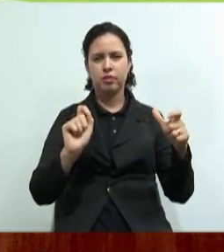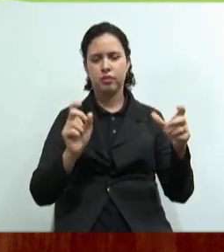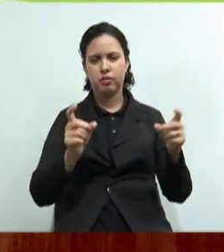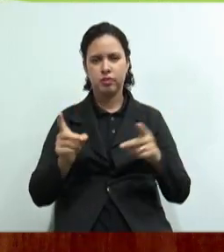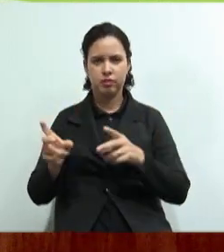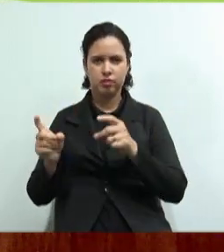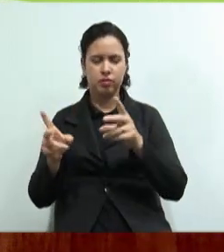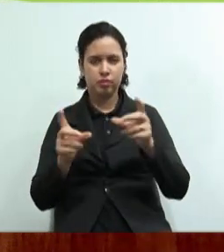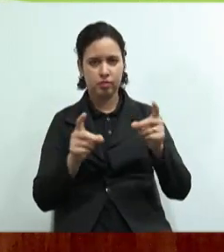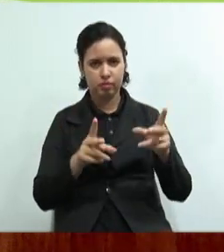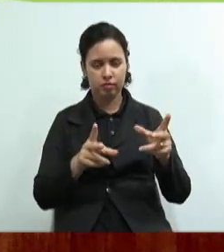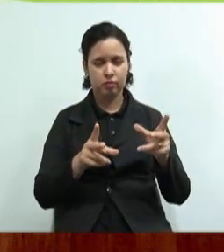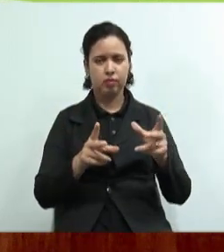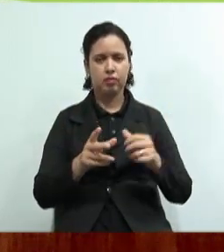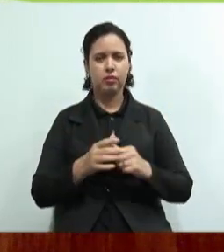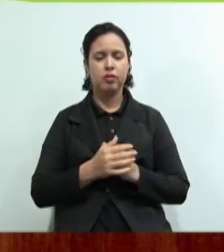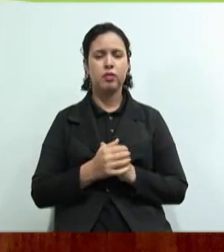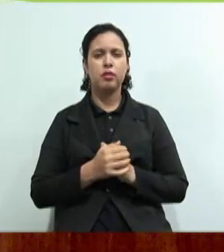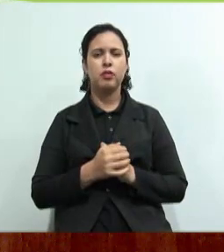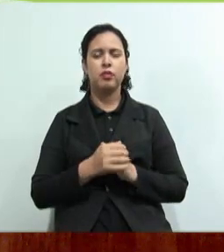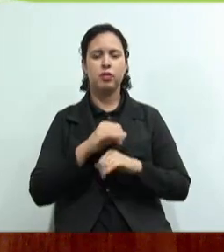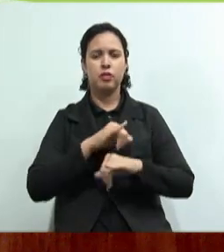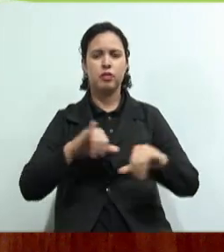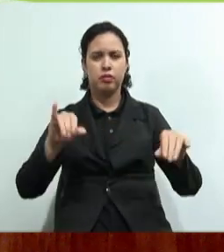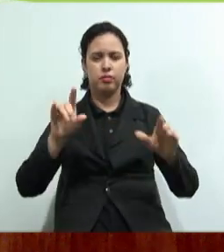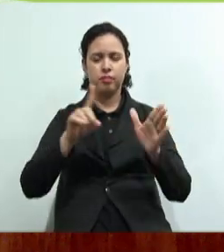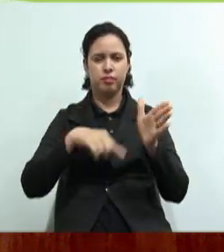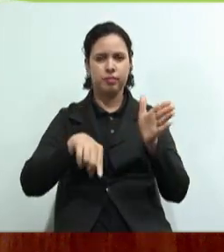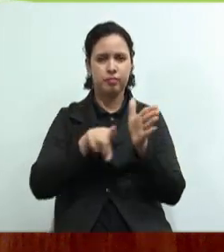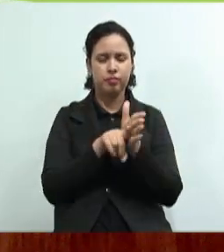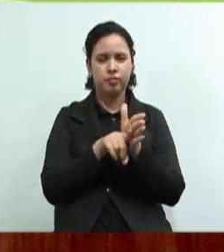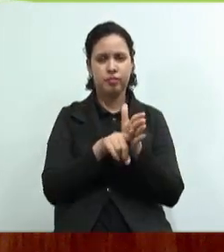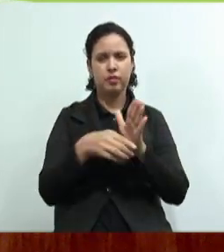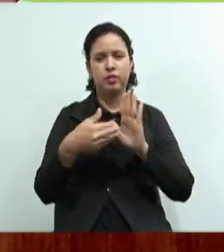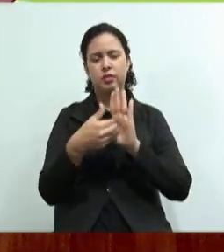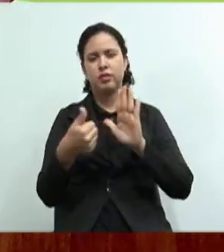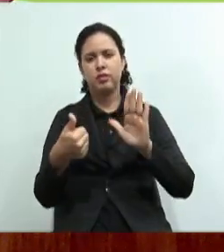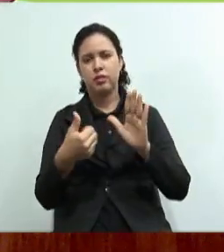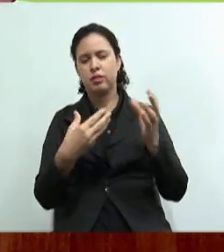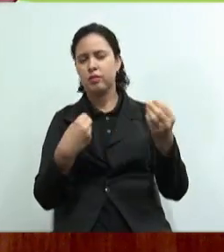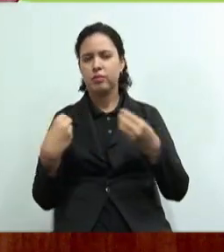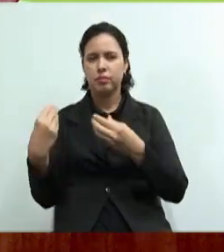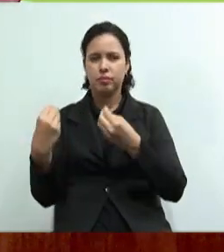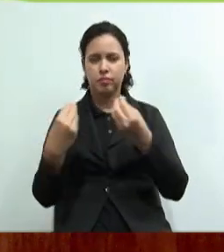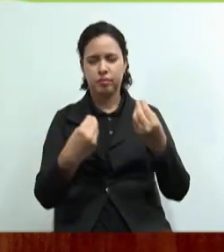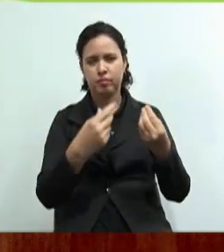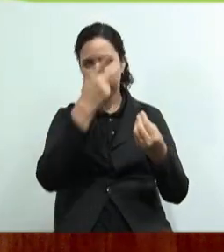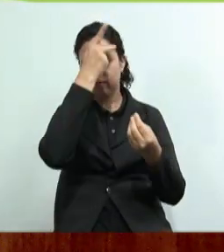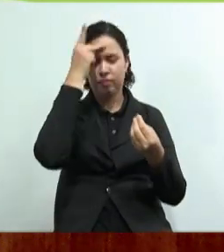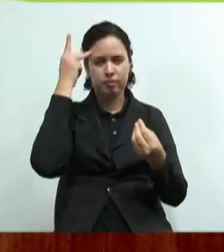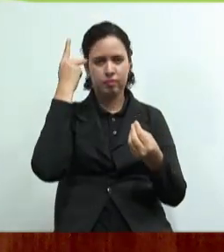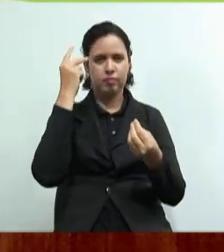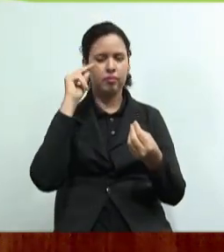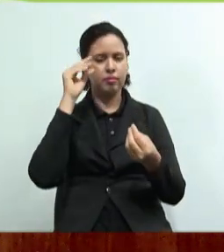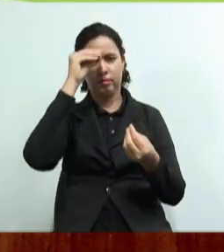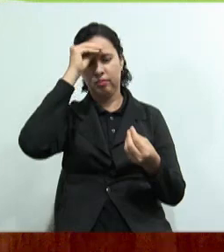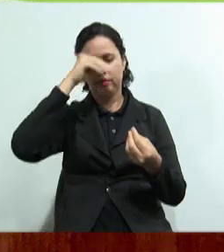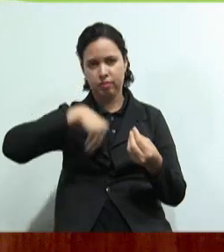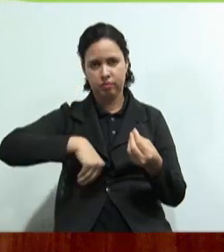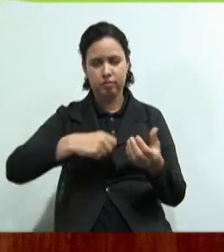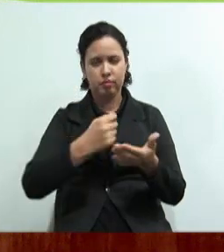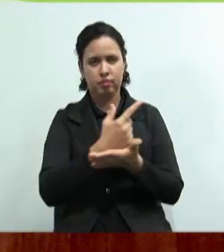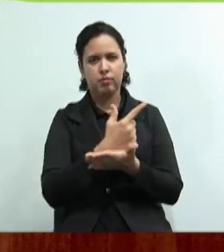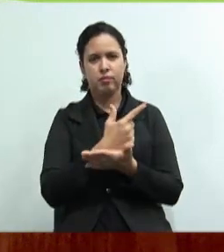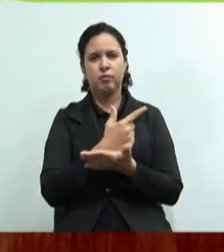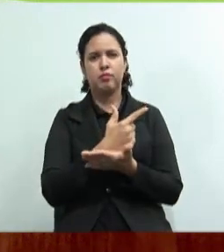Elas sabem que uma campanha negativa pode tirar uma quantidade enorme de consumidores por meio do comércio eletrônico, por meio